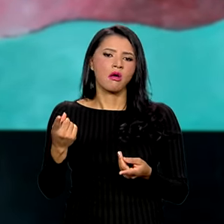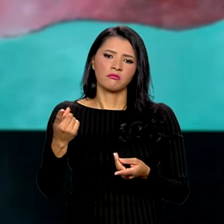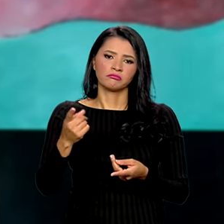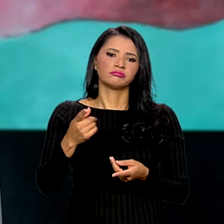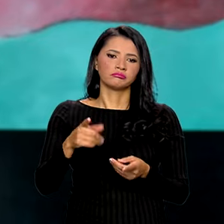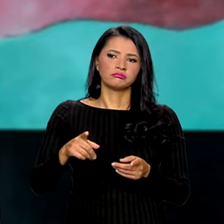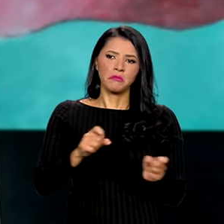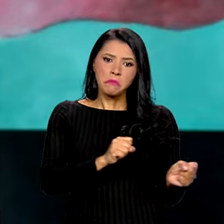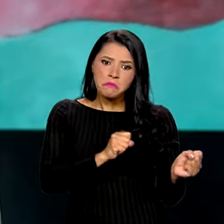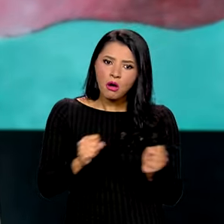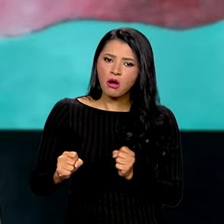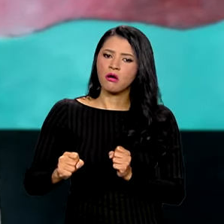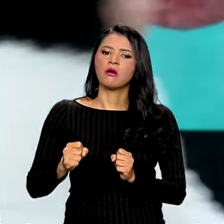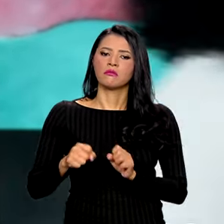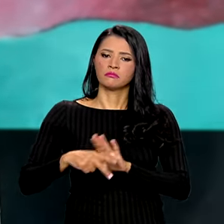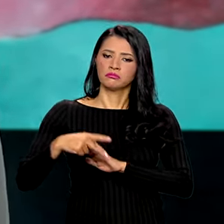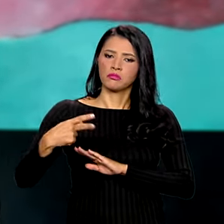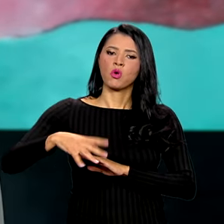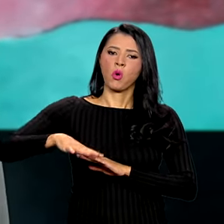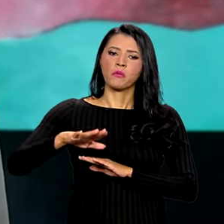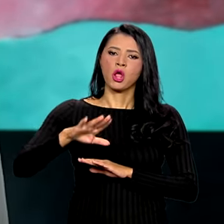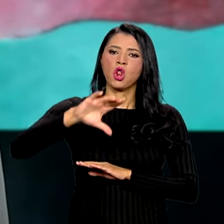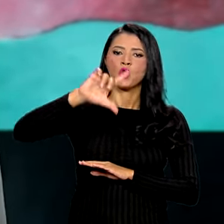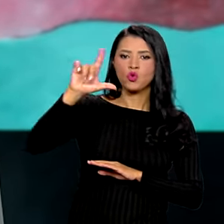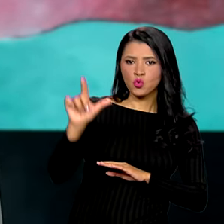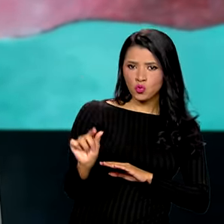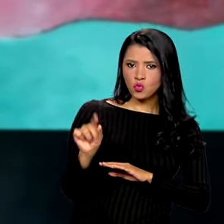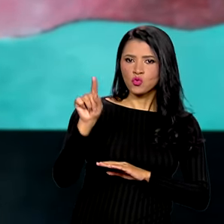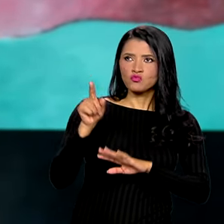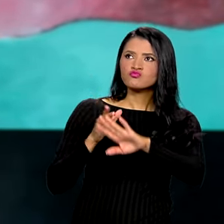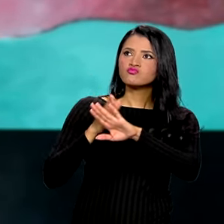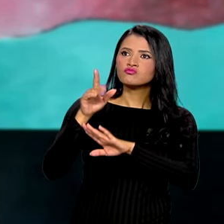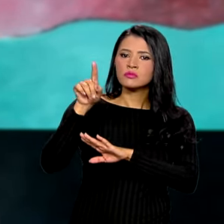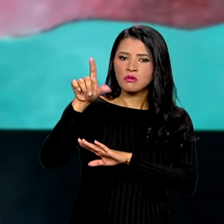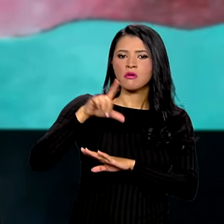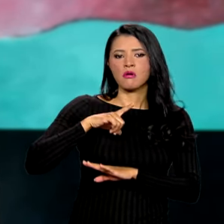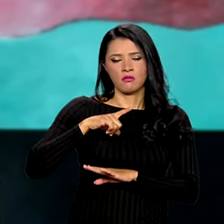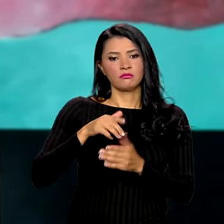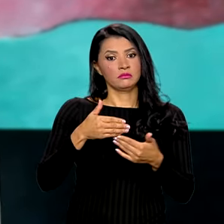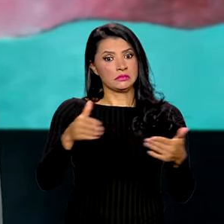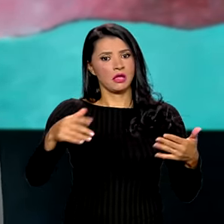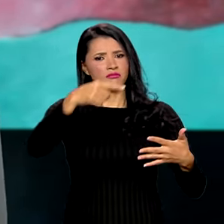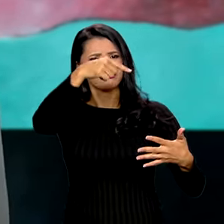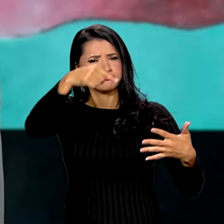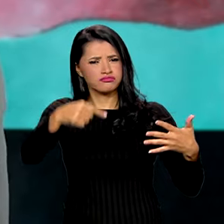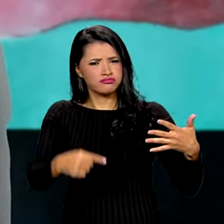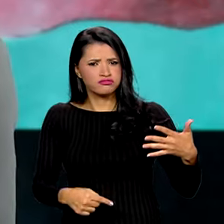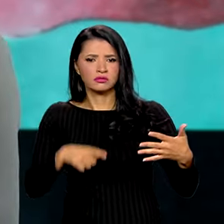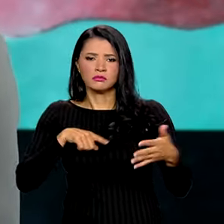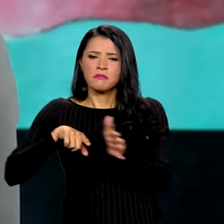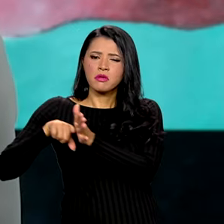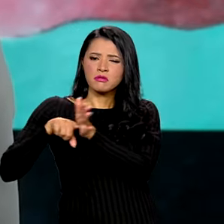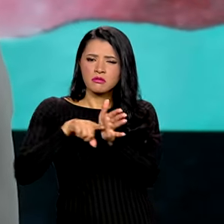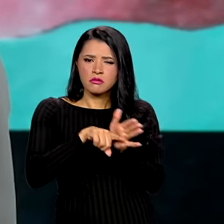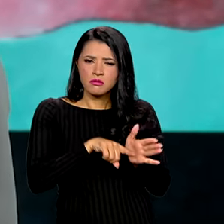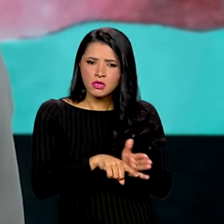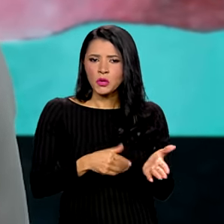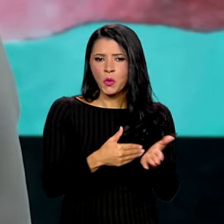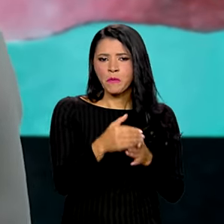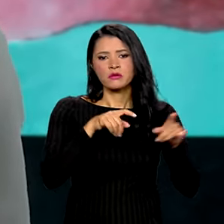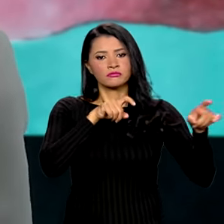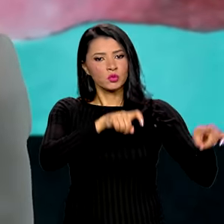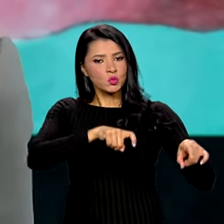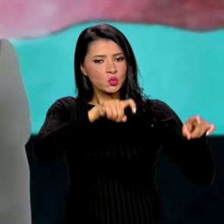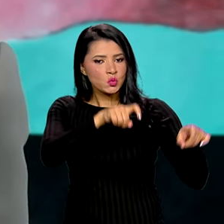as potencialidades, né, lunar. E aí é uma abrangência muito grande de pesquisa, vai desde a